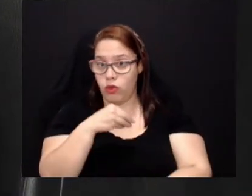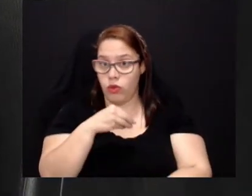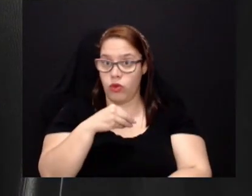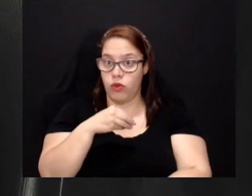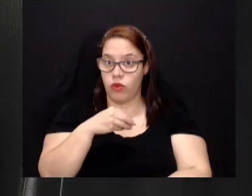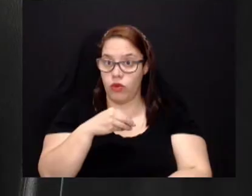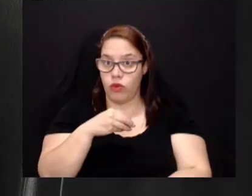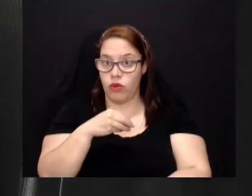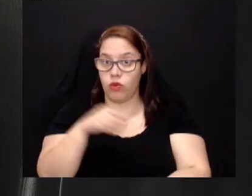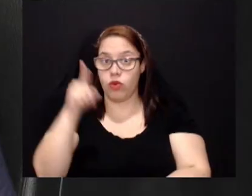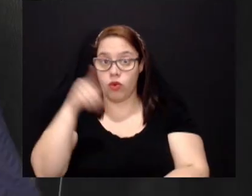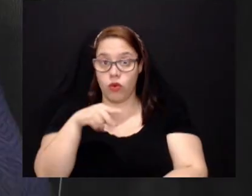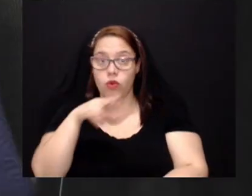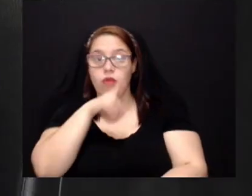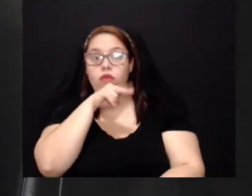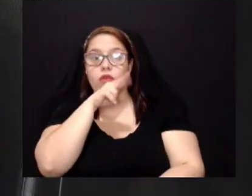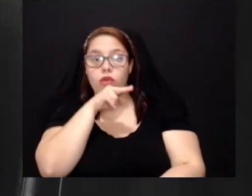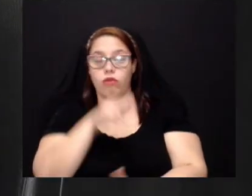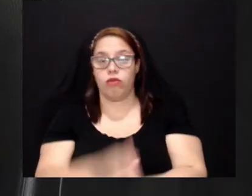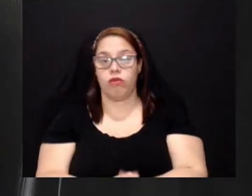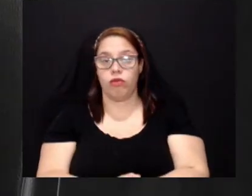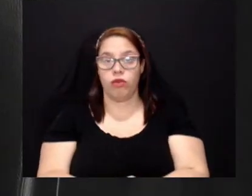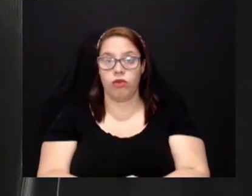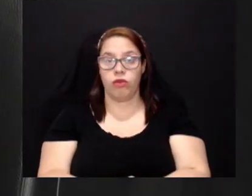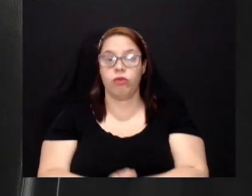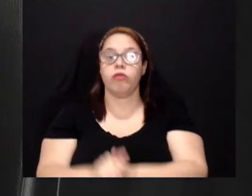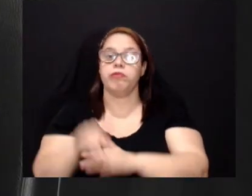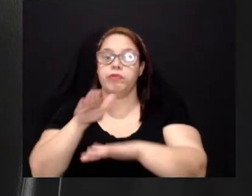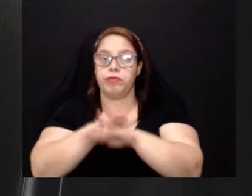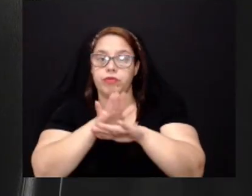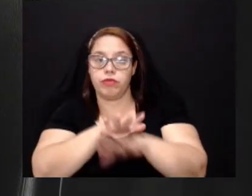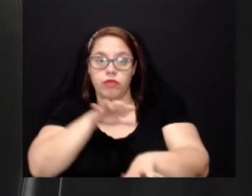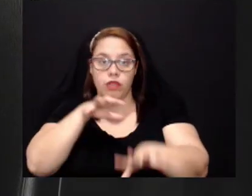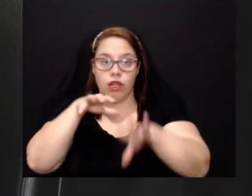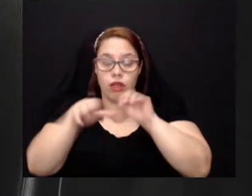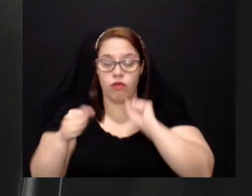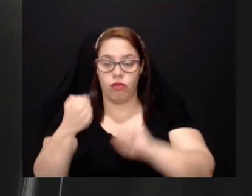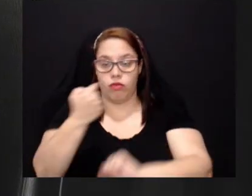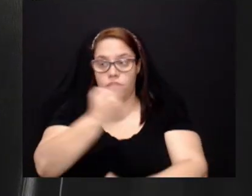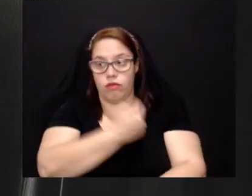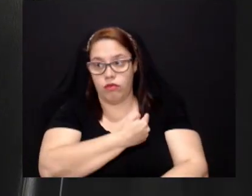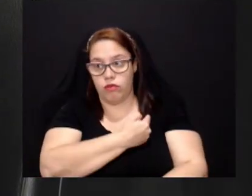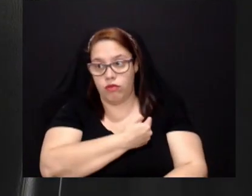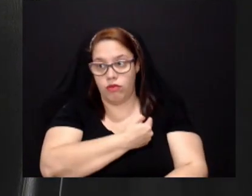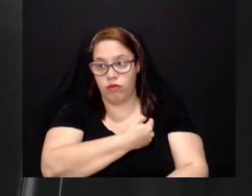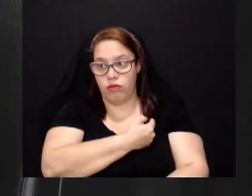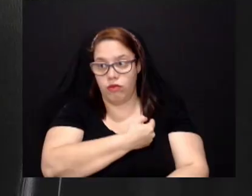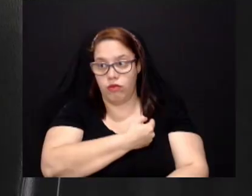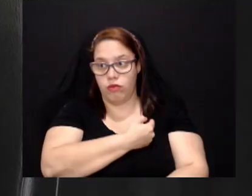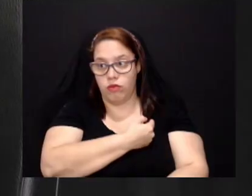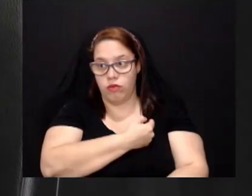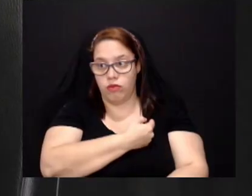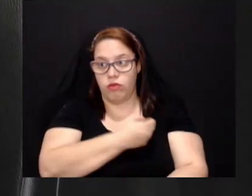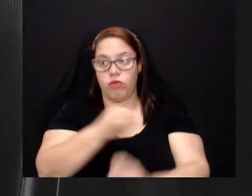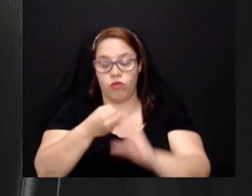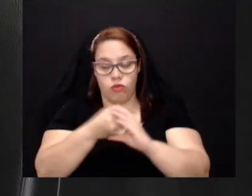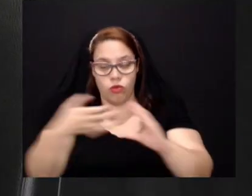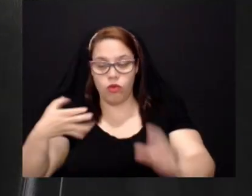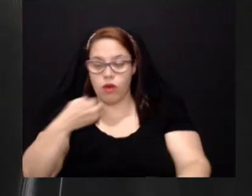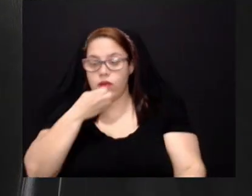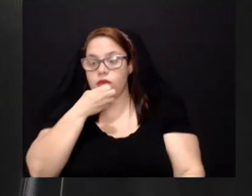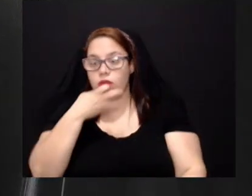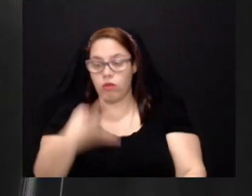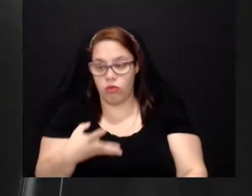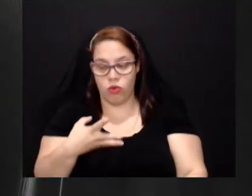seus netos, isso vai ajudando a formar a gente, né? A gente a ter um caráter bom, a ter